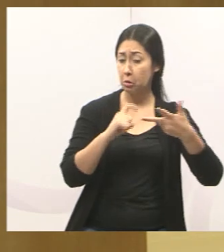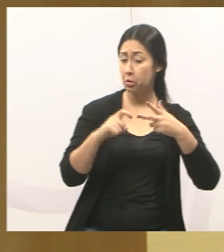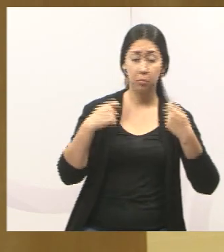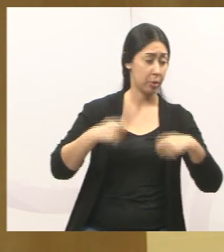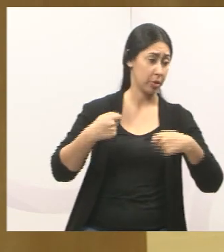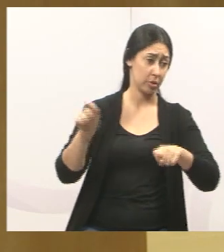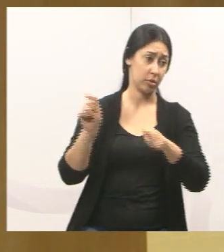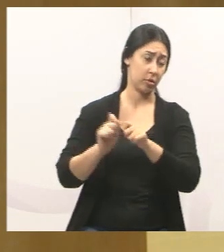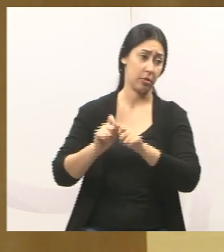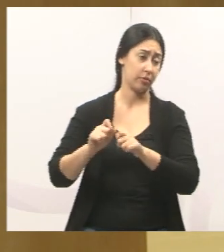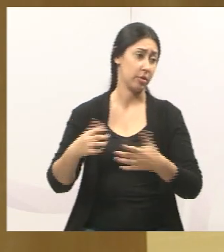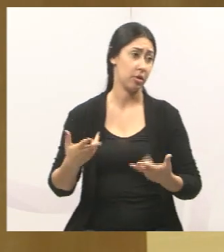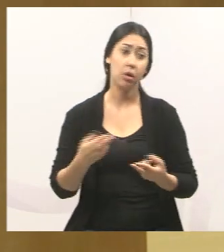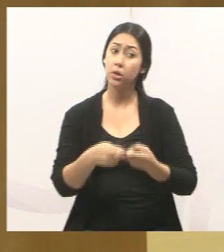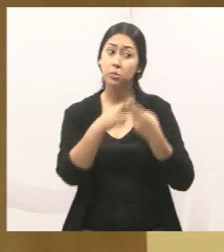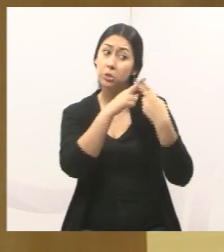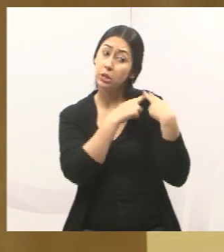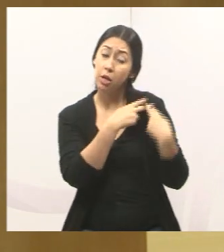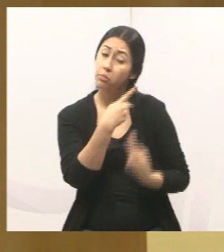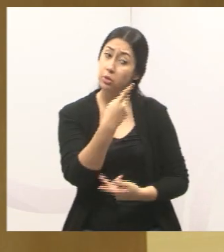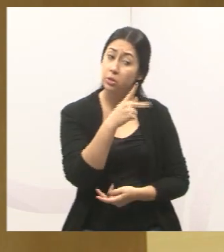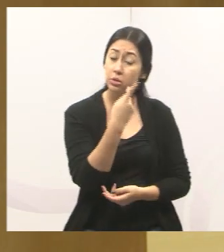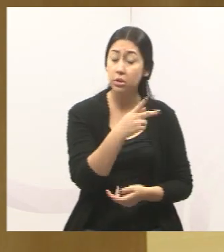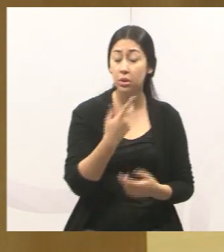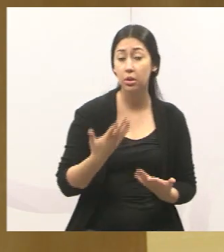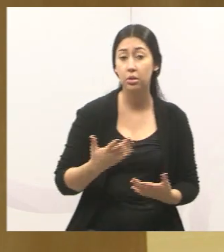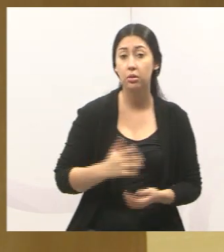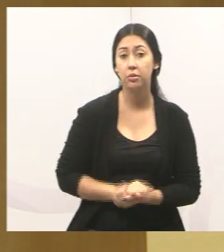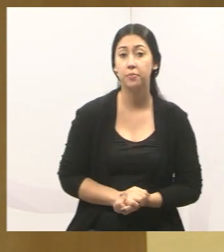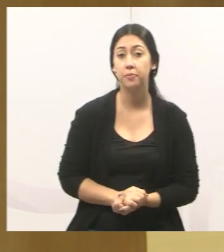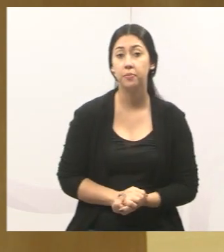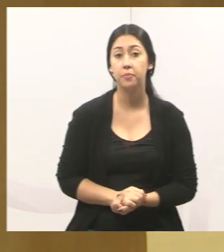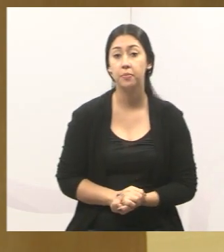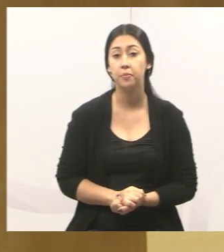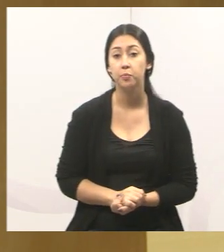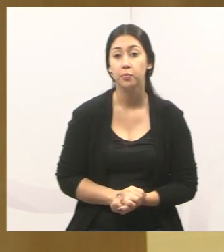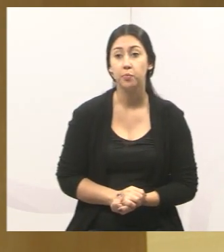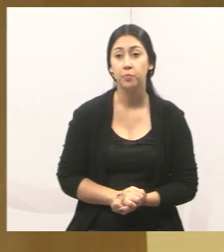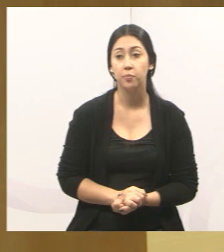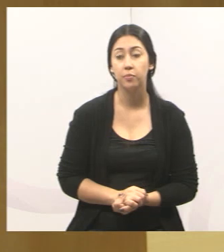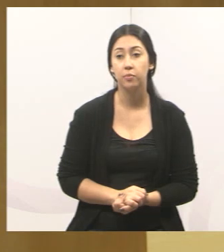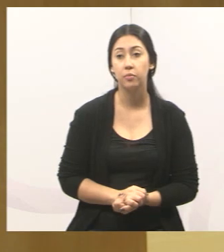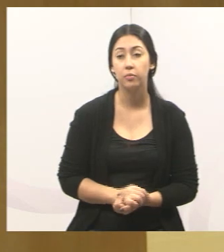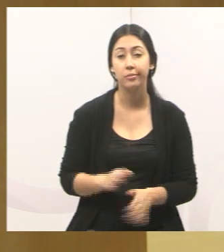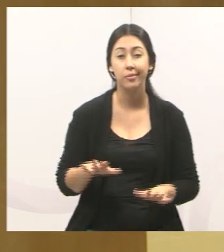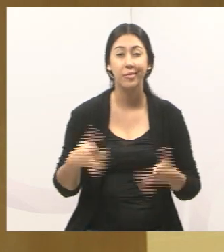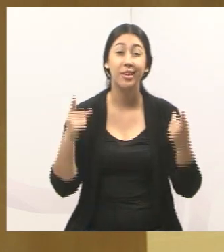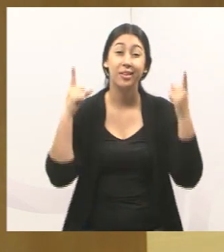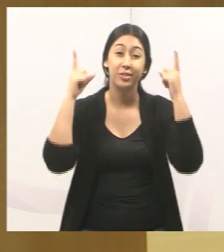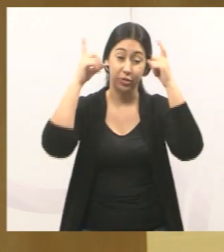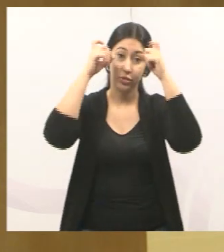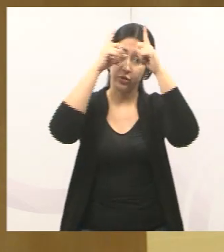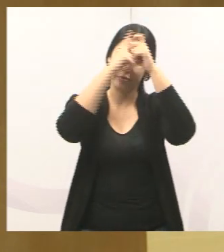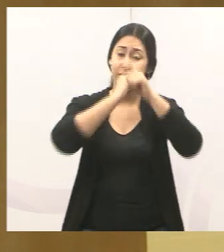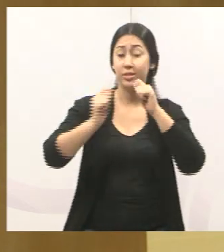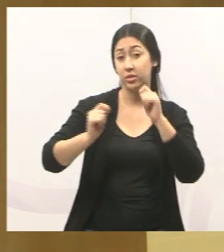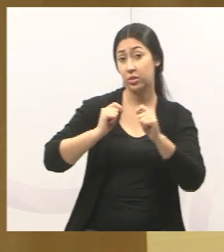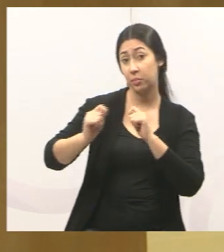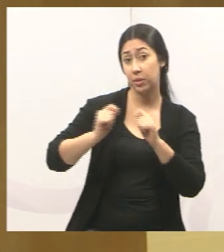cidade, arcar com os planos que ele pôs no governo. E assim, é muito difícil ser